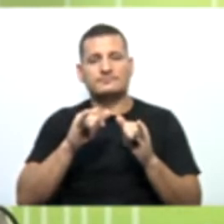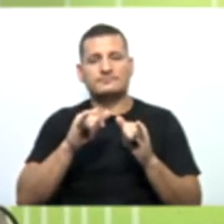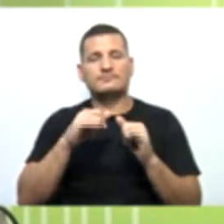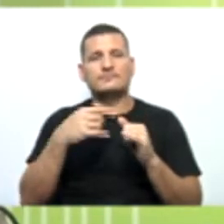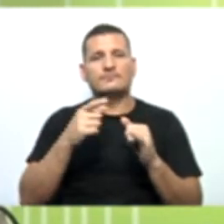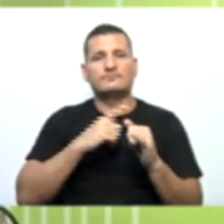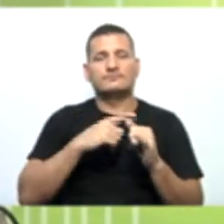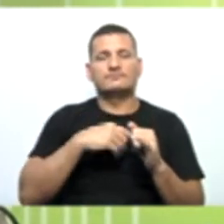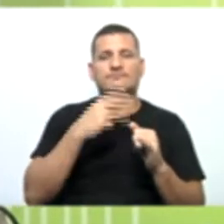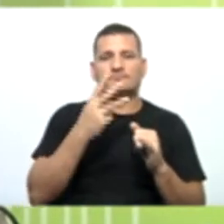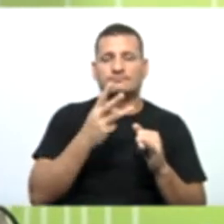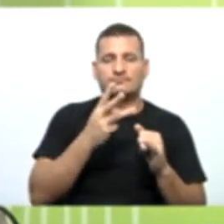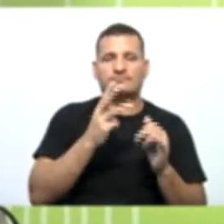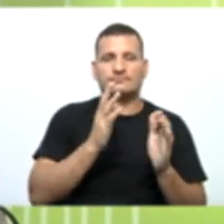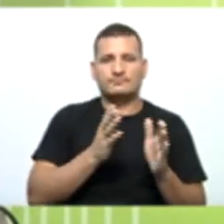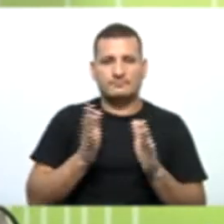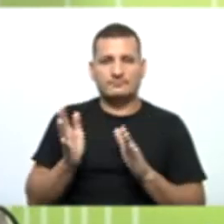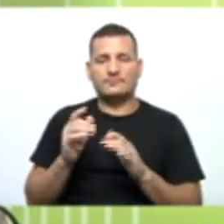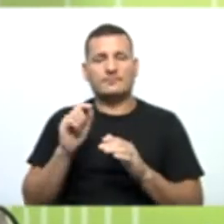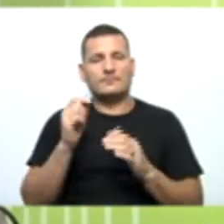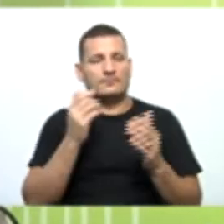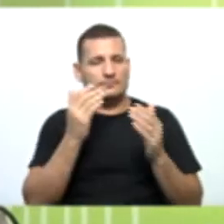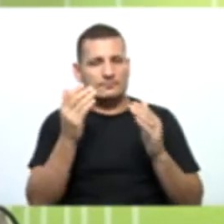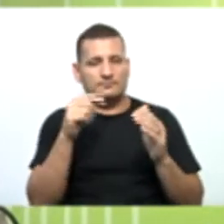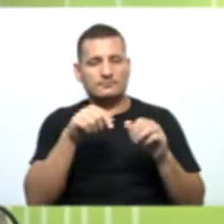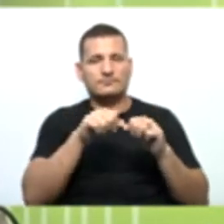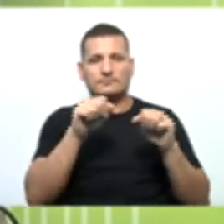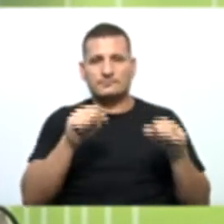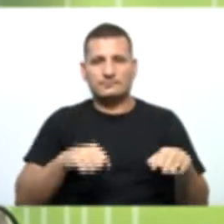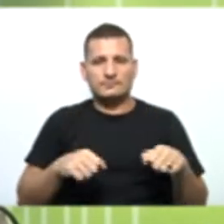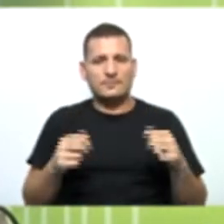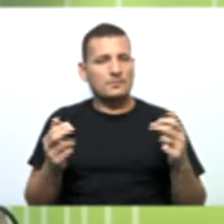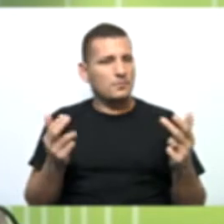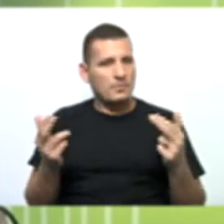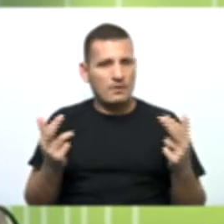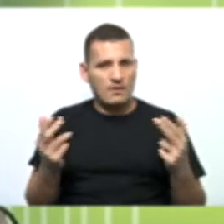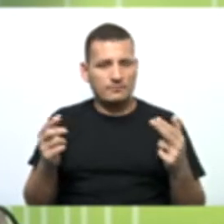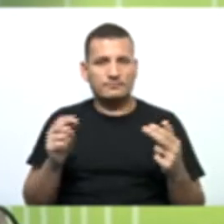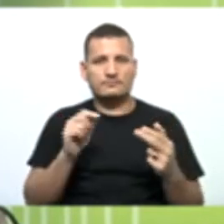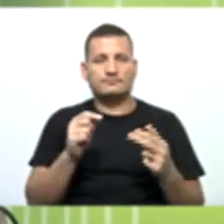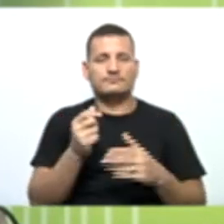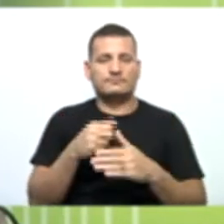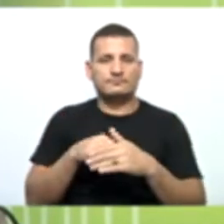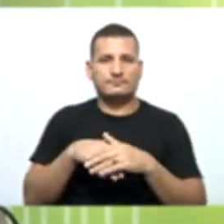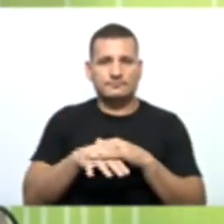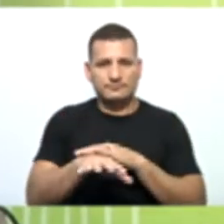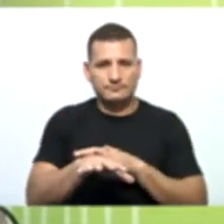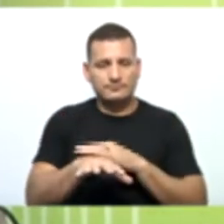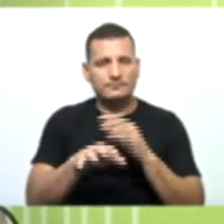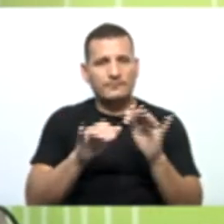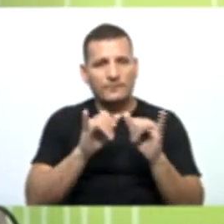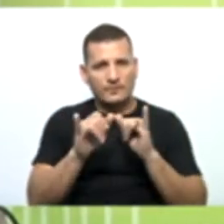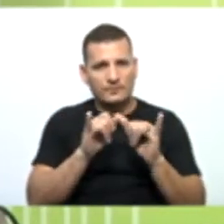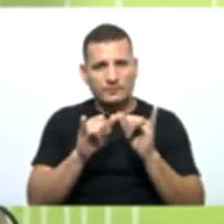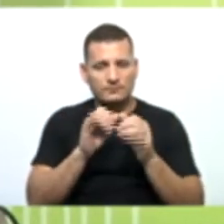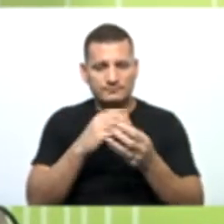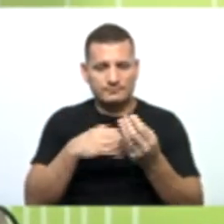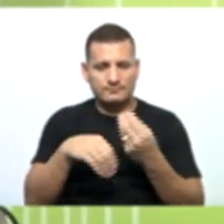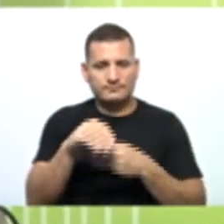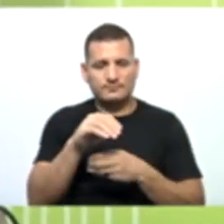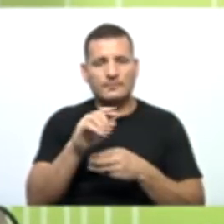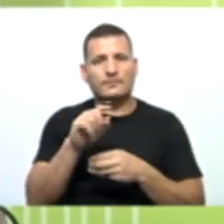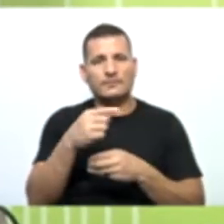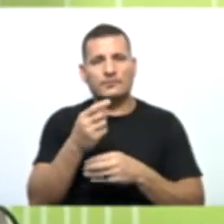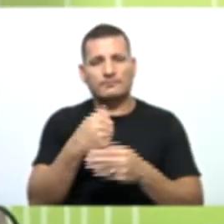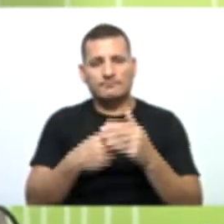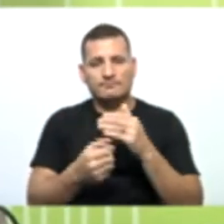Três fases. Assim como o nosso sistema computacional. Ele foi inserindo informação, ele foi processado e foi